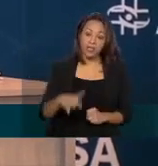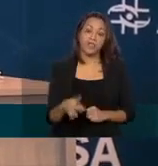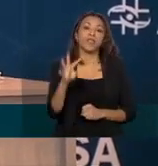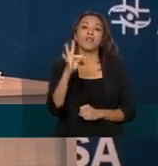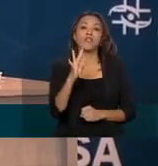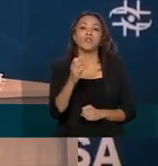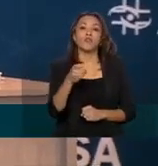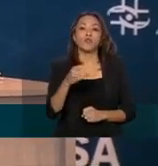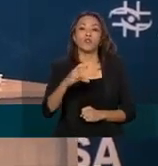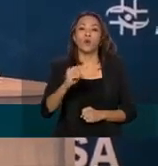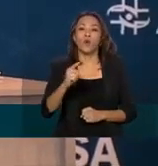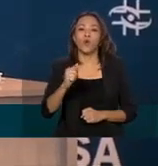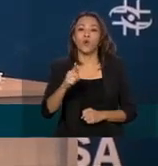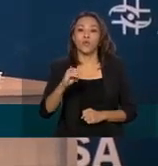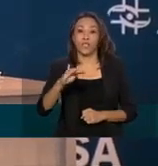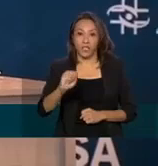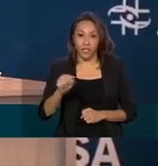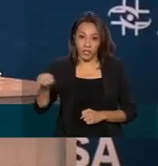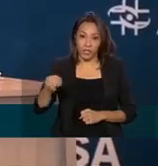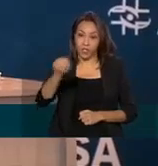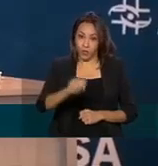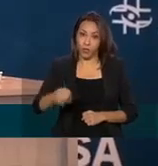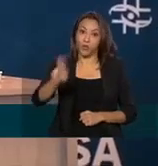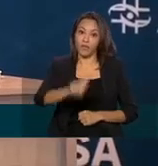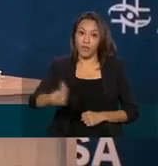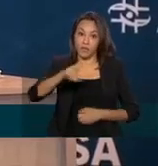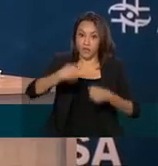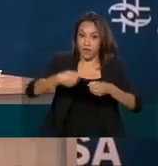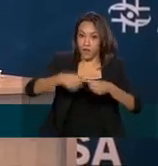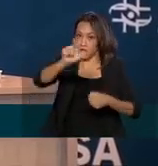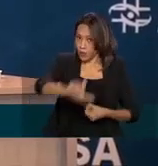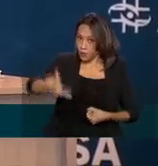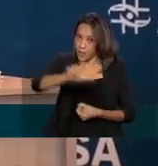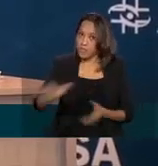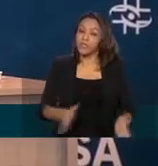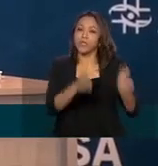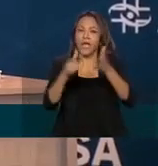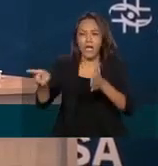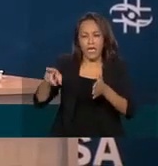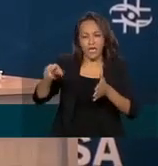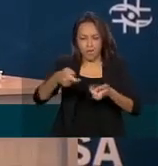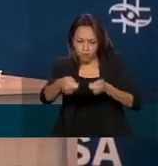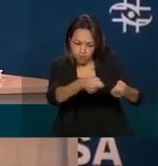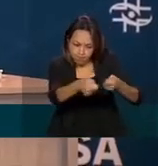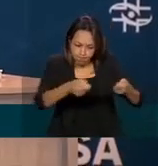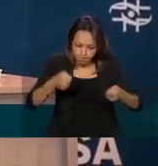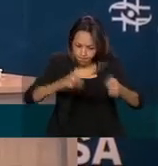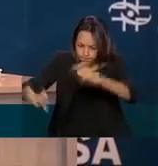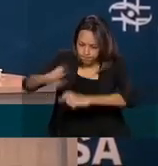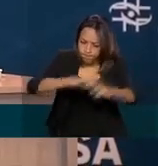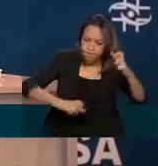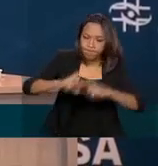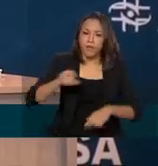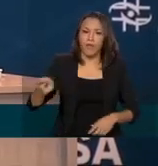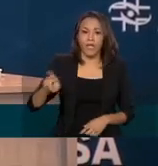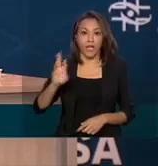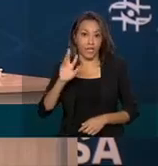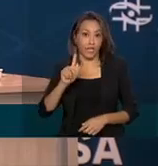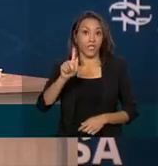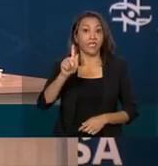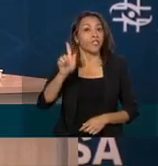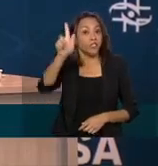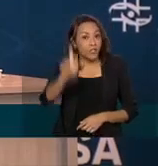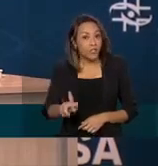pela Universidade Estadual de Londrina, especialista em regulação e vigilância sanitária e gerente geral de